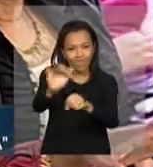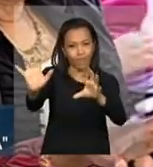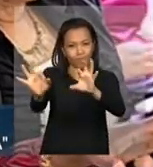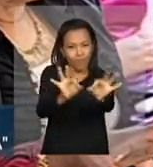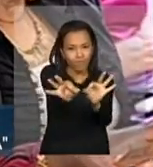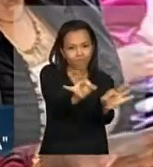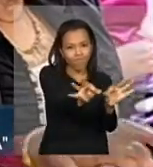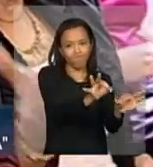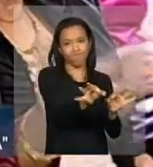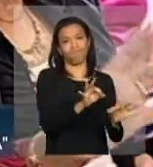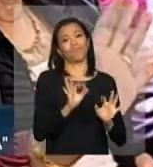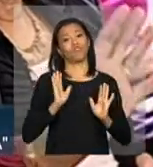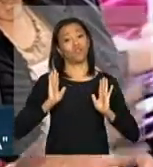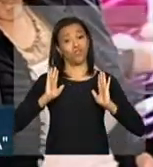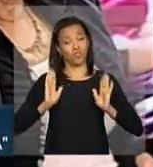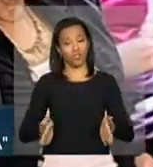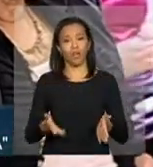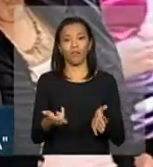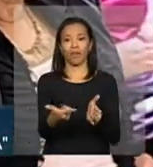está colocado enquanto